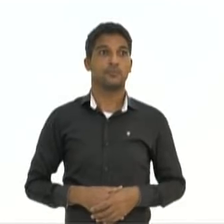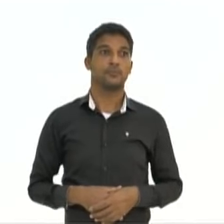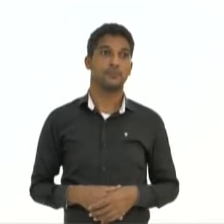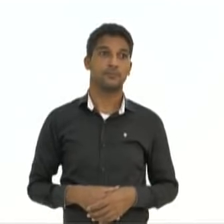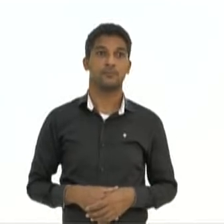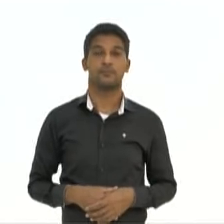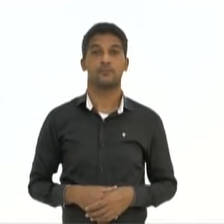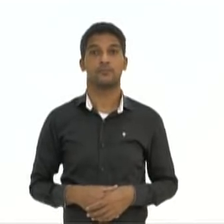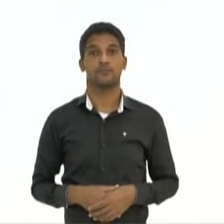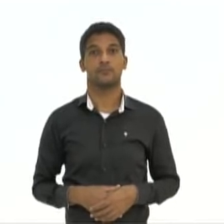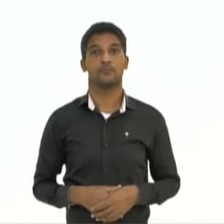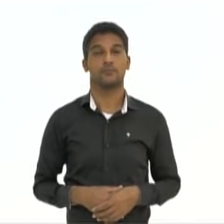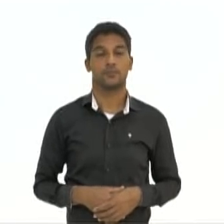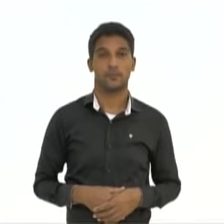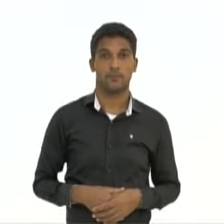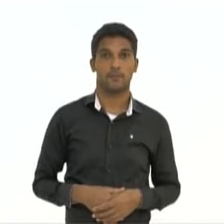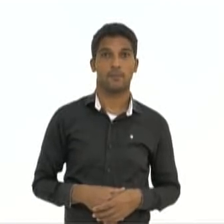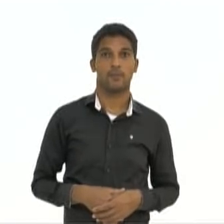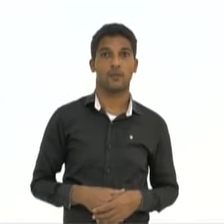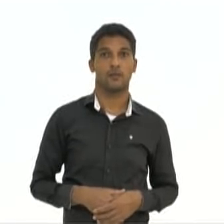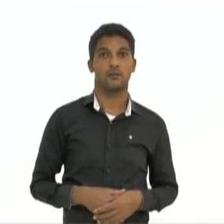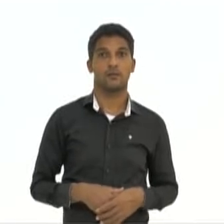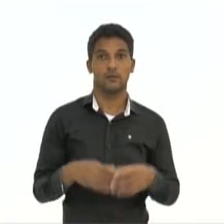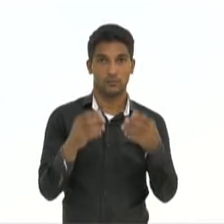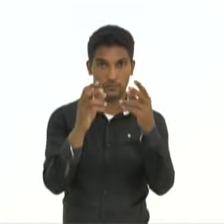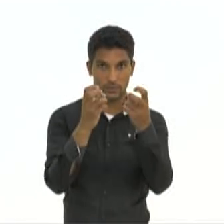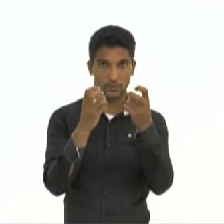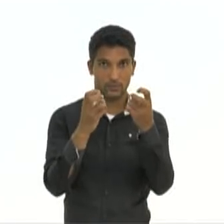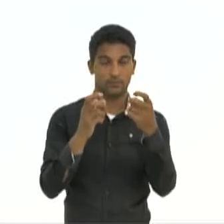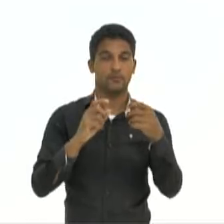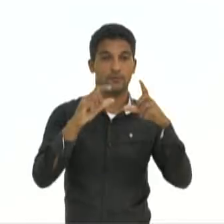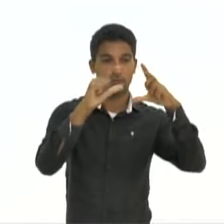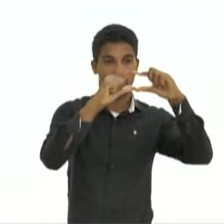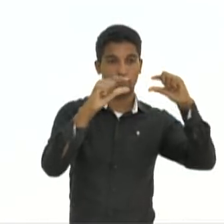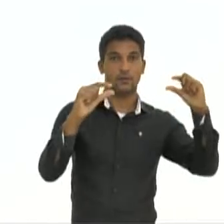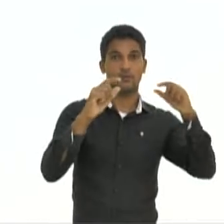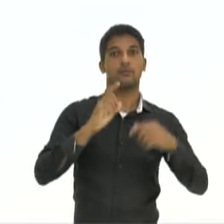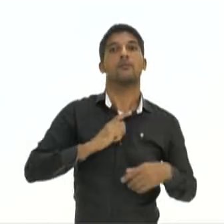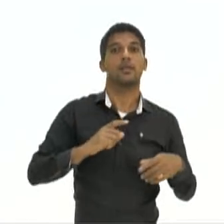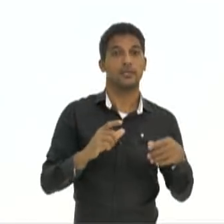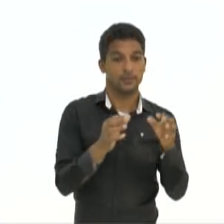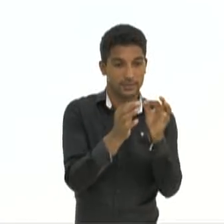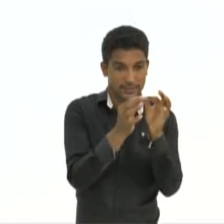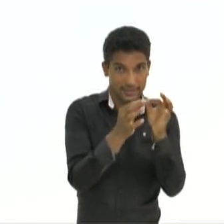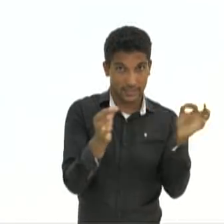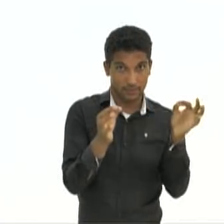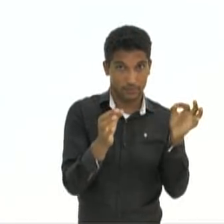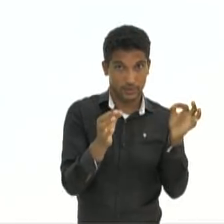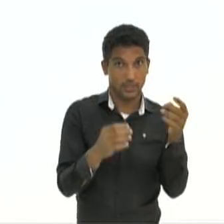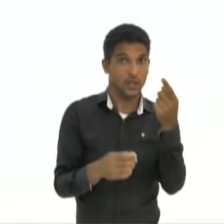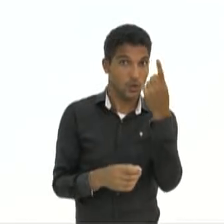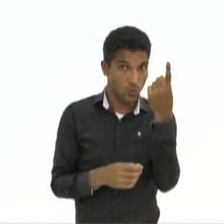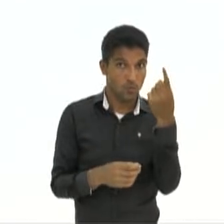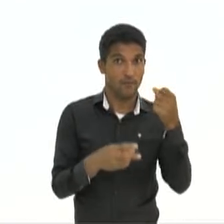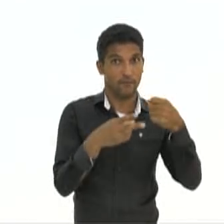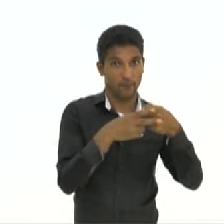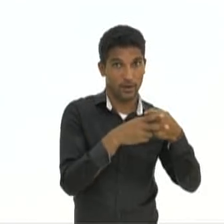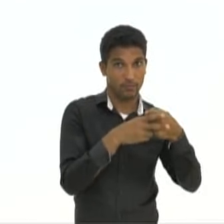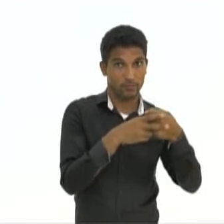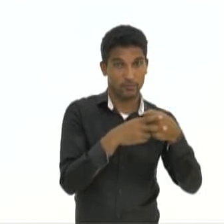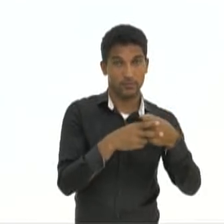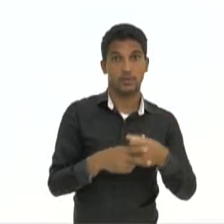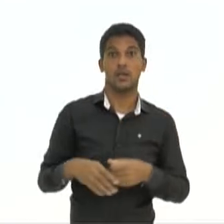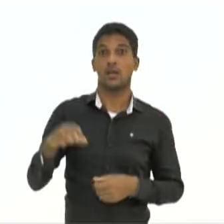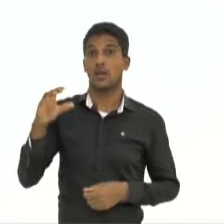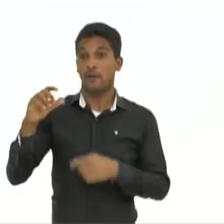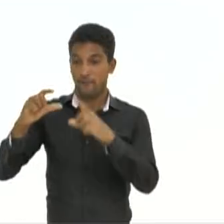que eu tenho, então, um período composto. Então, memorizem: período simples, uma oração, um verbo. Período composto, 2